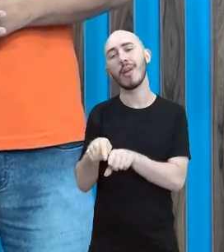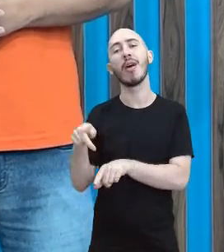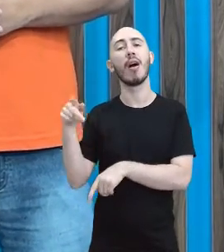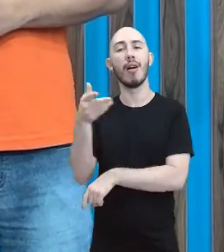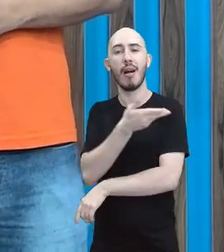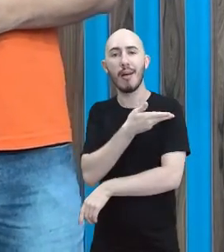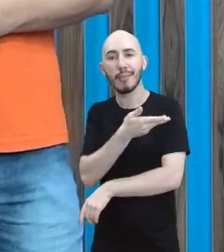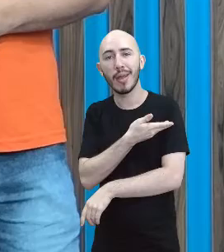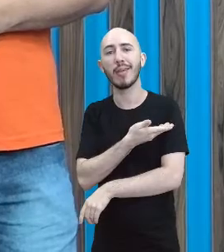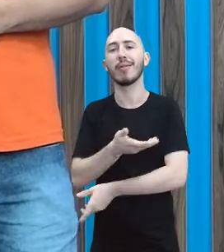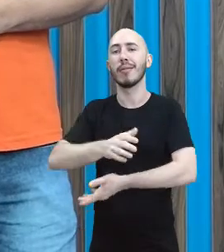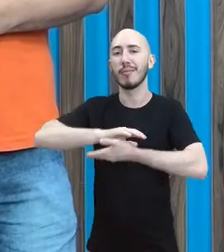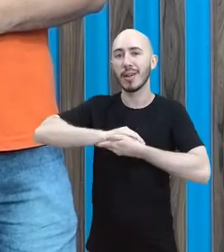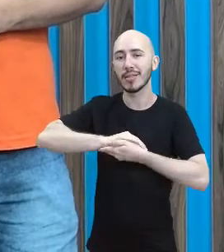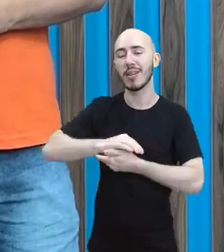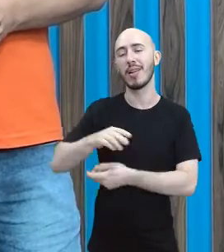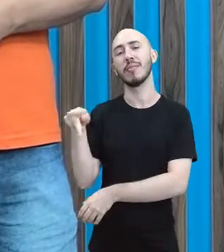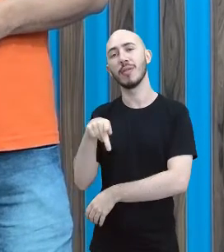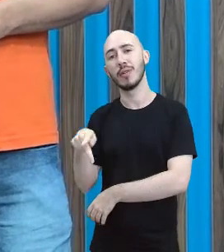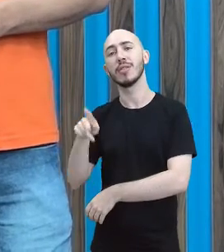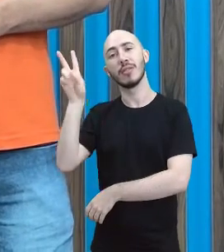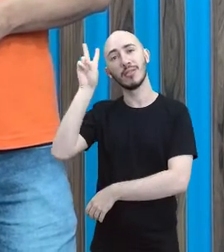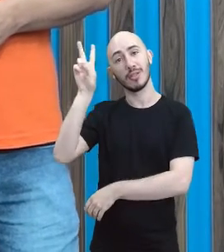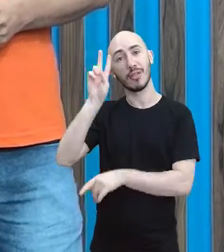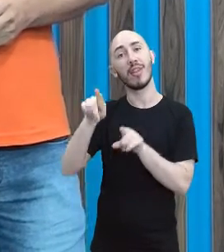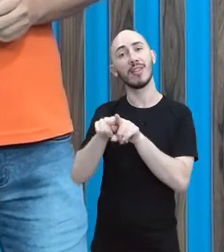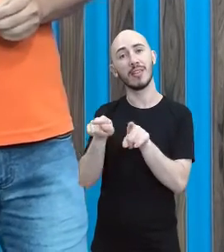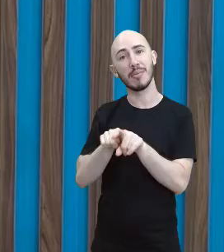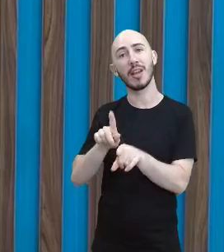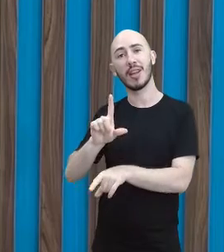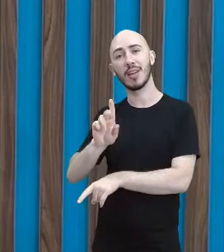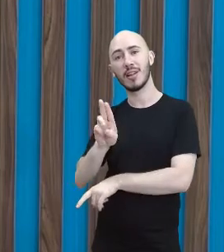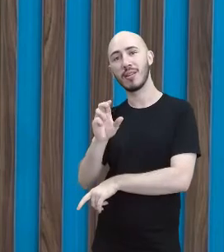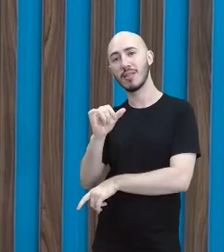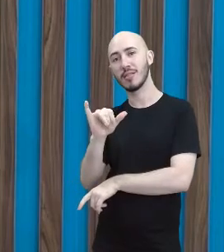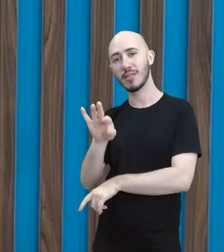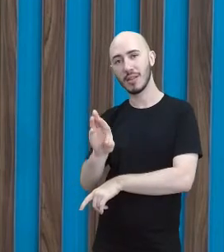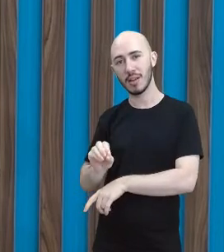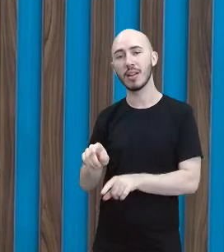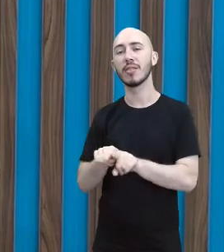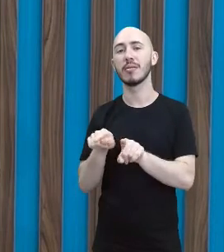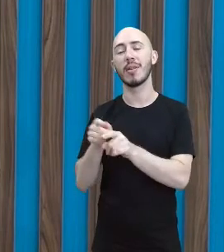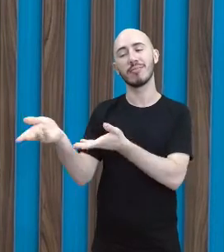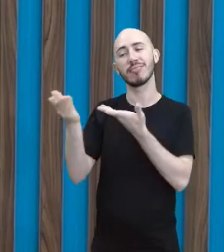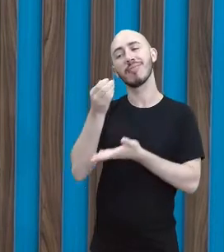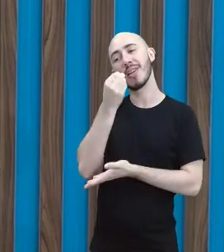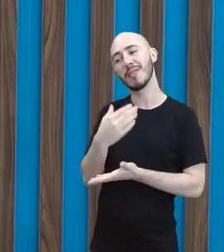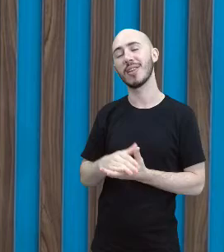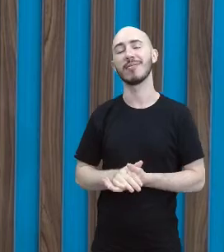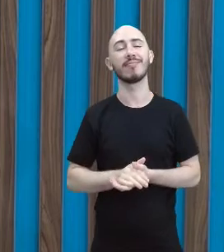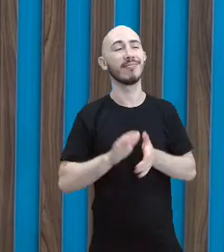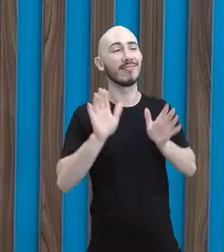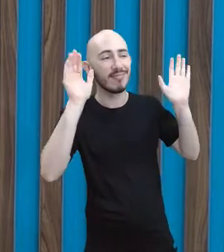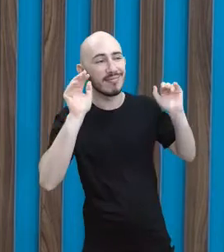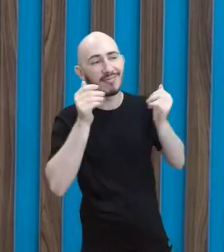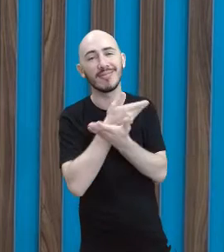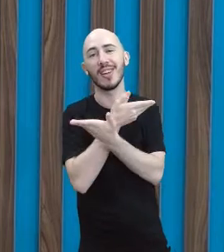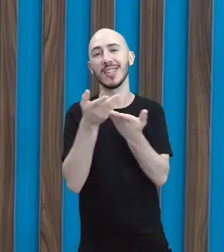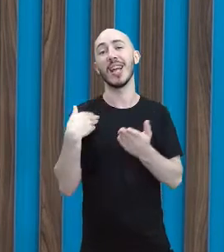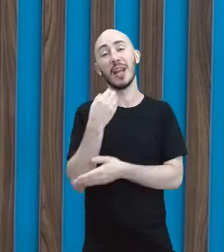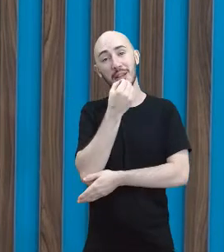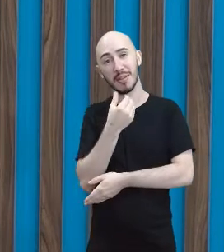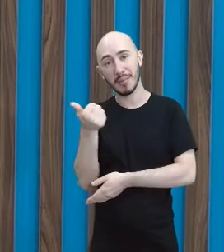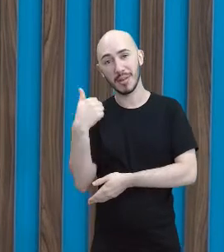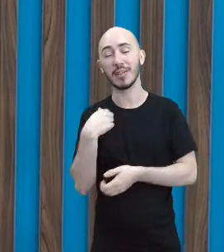aqui, parceiro, professor de História, professor Luciano. Seja bem-vindo aí à nossa aula. E aí, pessoal, tudo bom? Estamos aqui